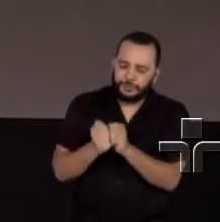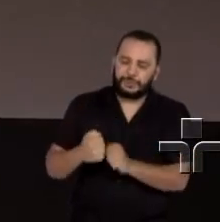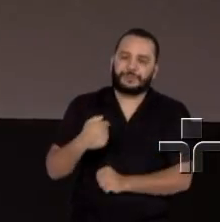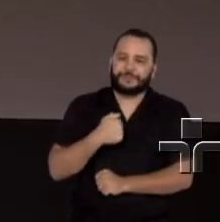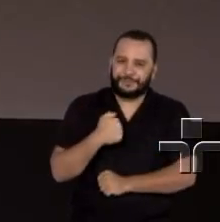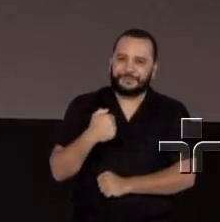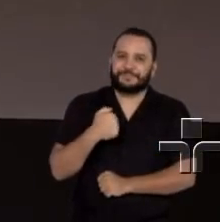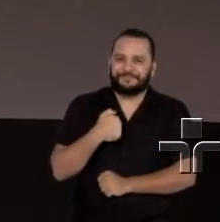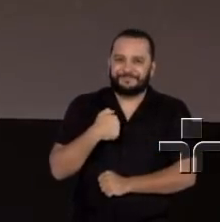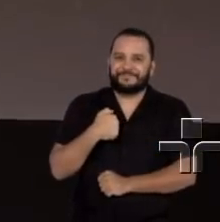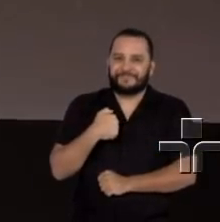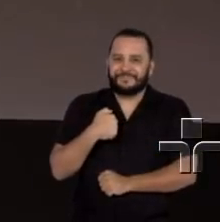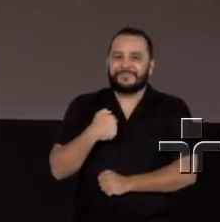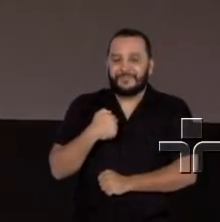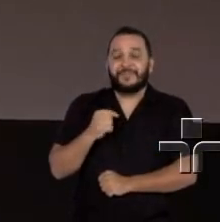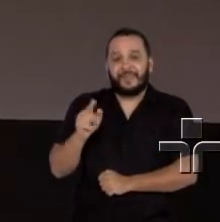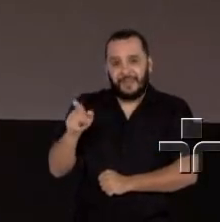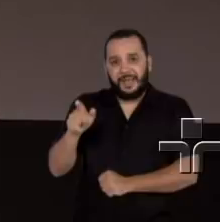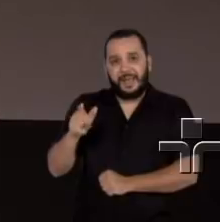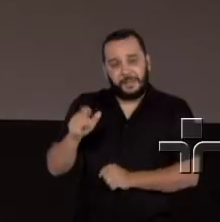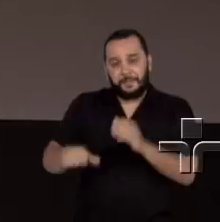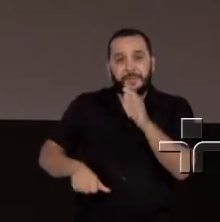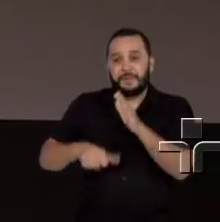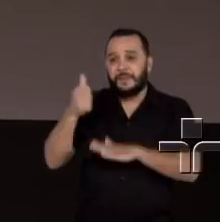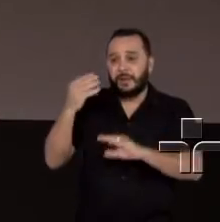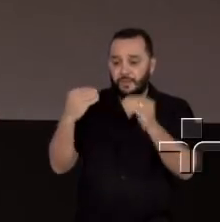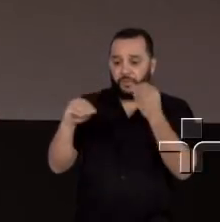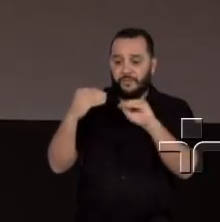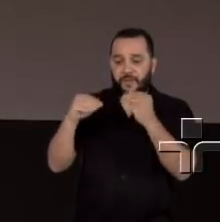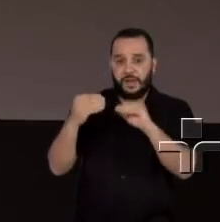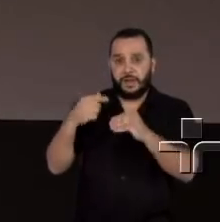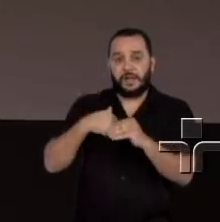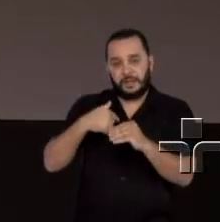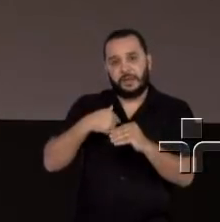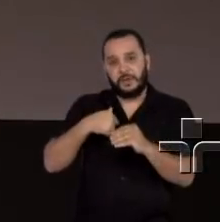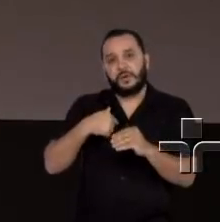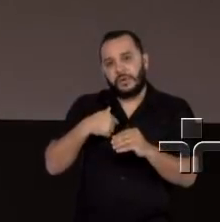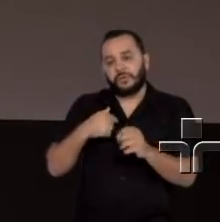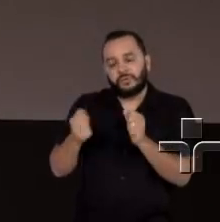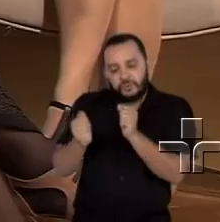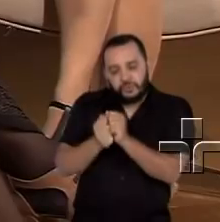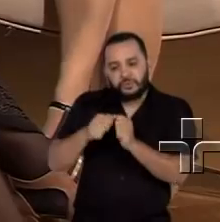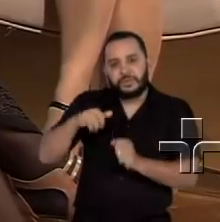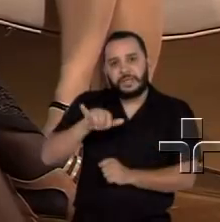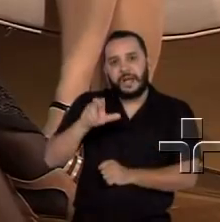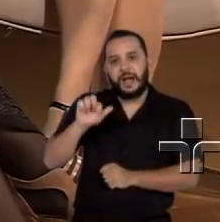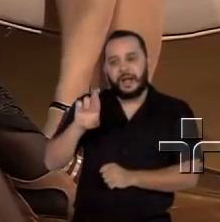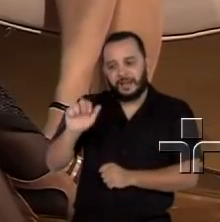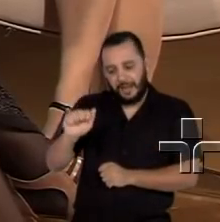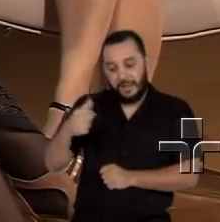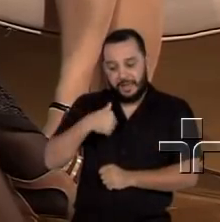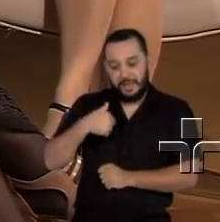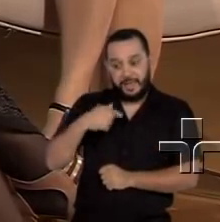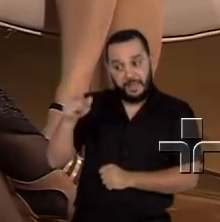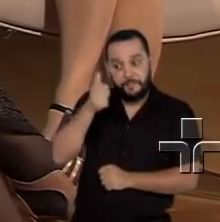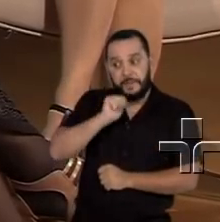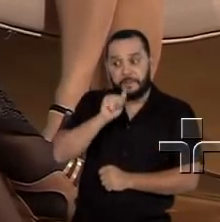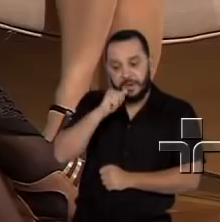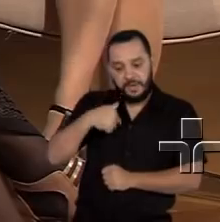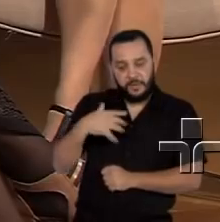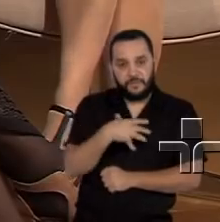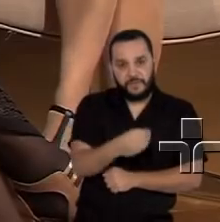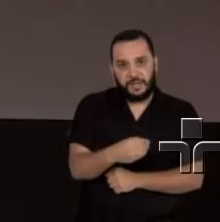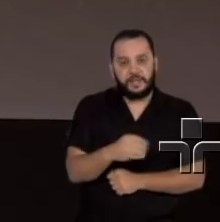foi minha lá. Foi a primeira novela que eu fui, quando eu fui para a Globo, foi a novela que eu fiz com a Yara, que eu fazia a filha dela. Fera Radical, não era? Fera